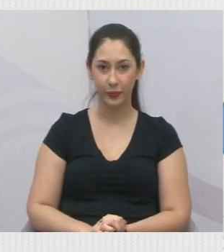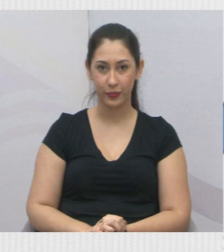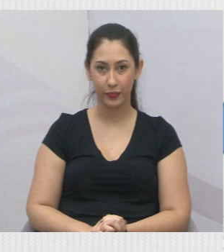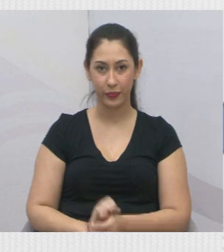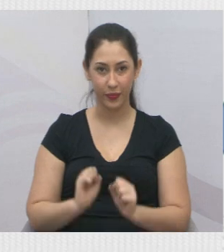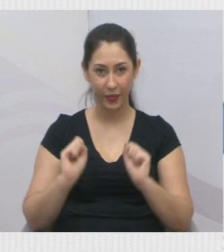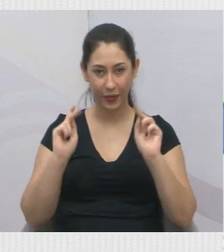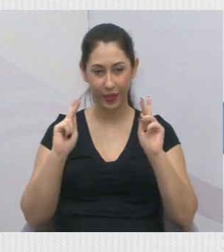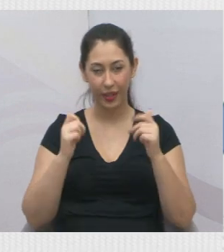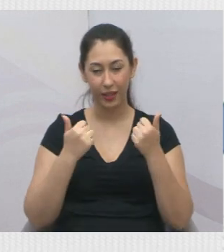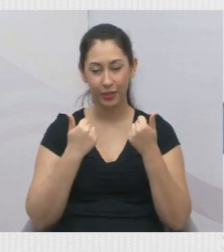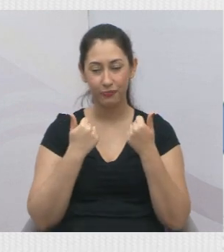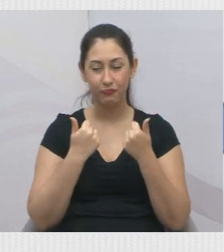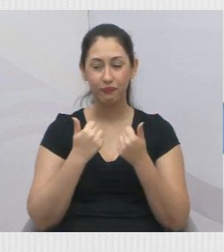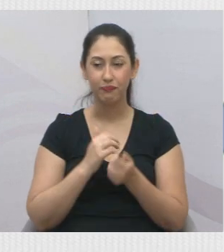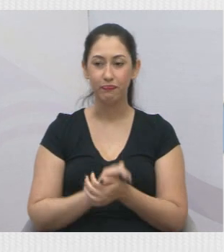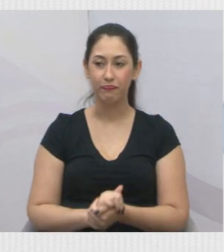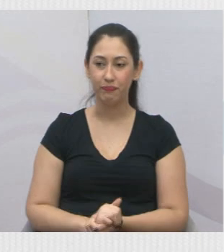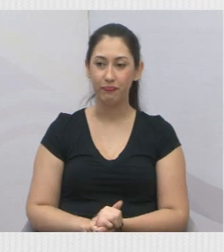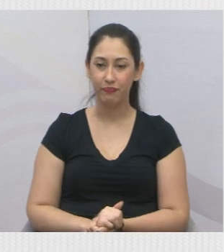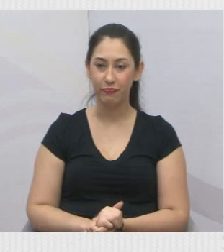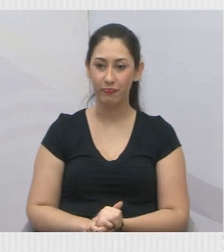Ok? Seguindo.